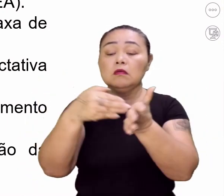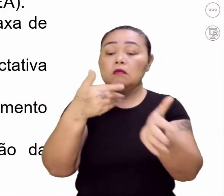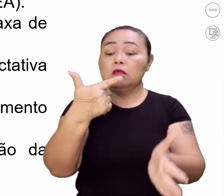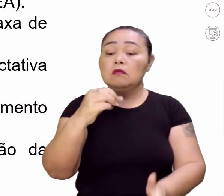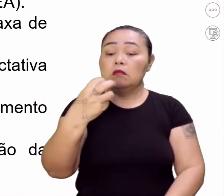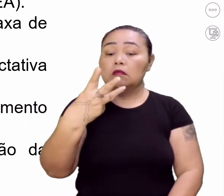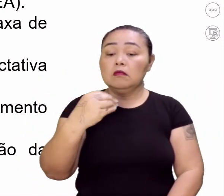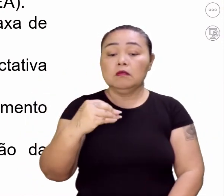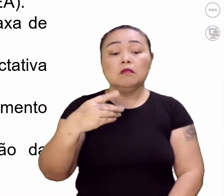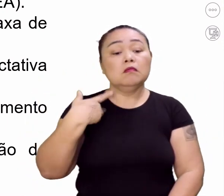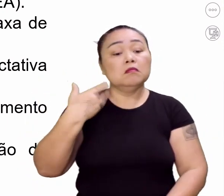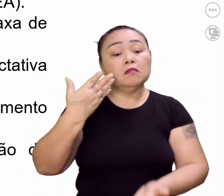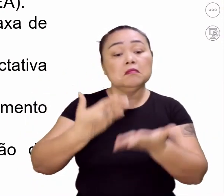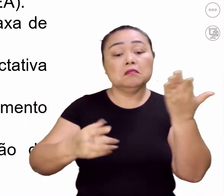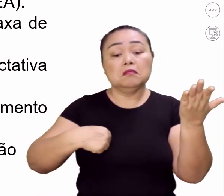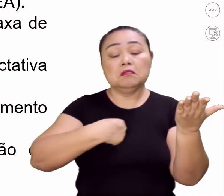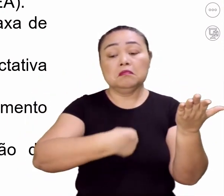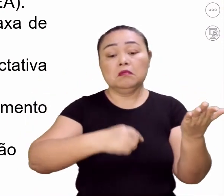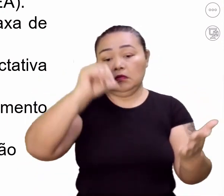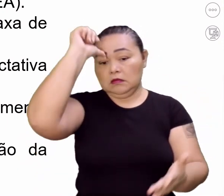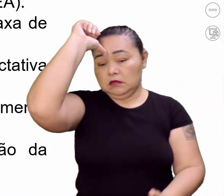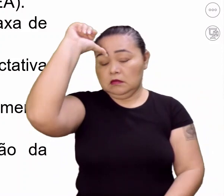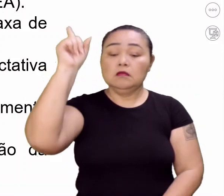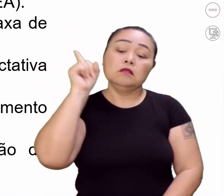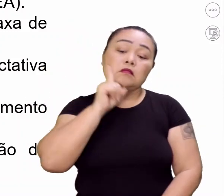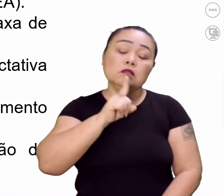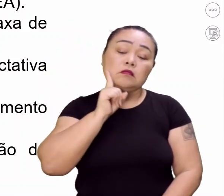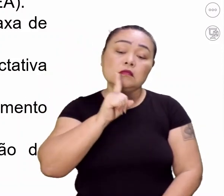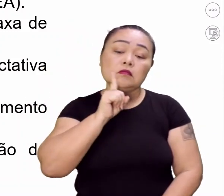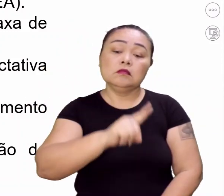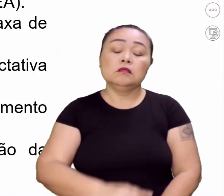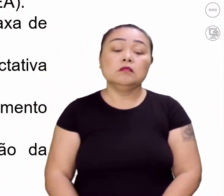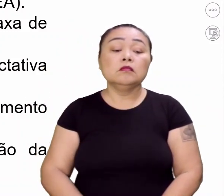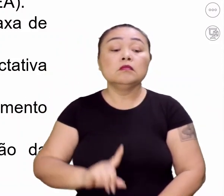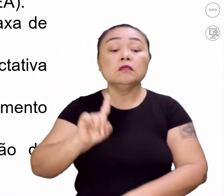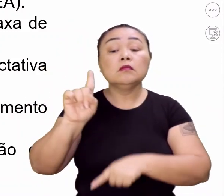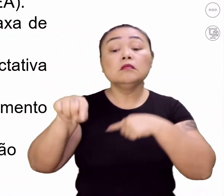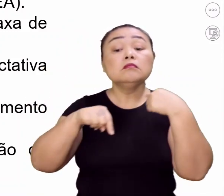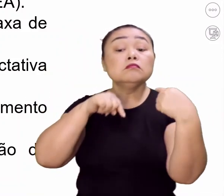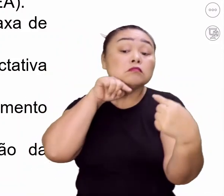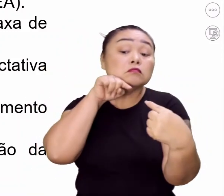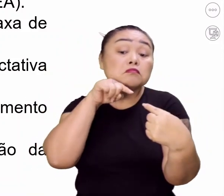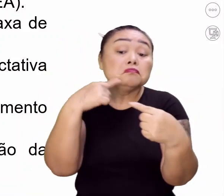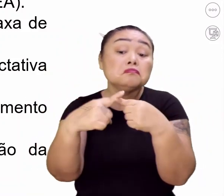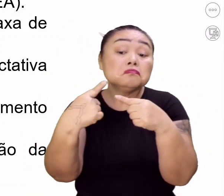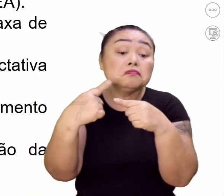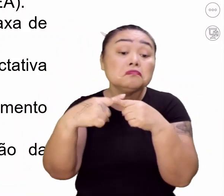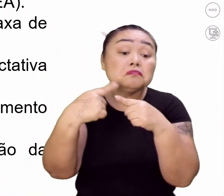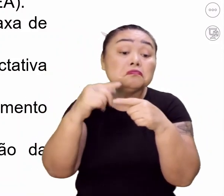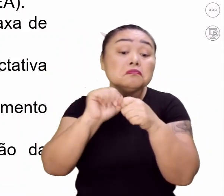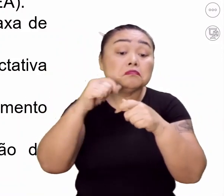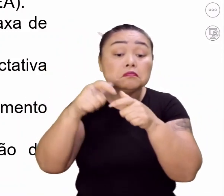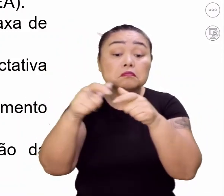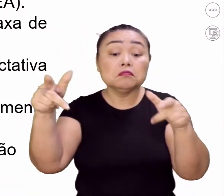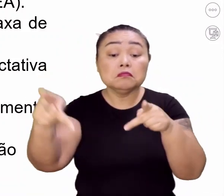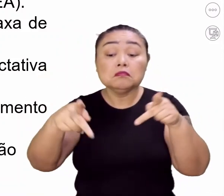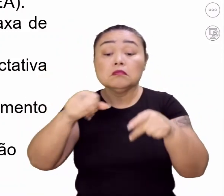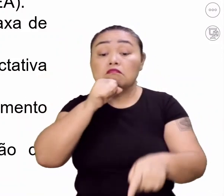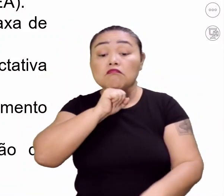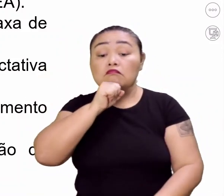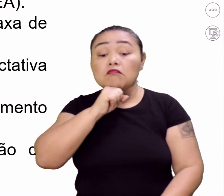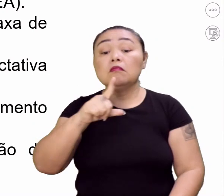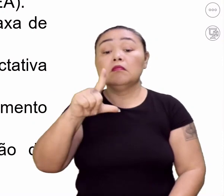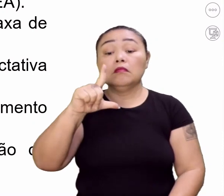2030, perdendo apenas para a China, Índia e Estados Unidos. Os motivos para o crescimento da